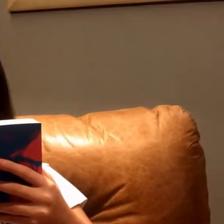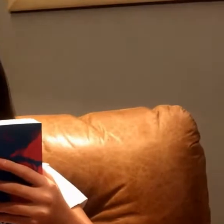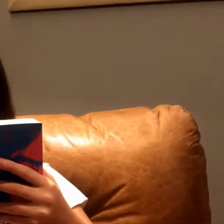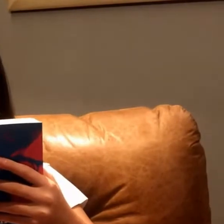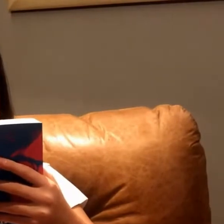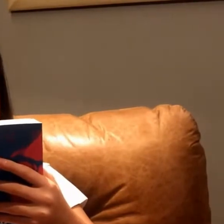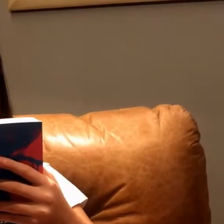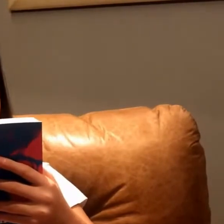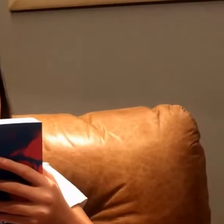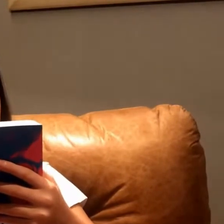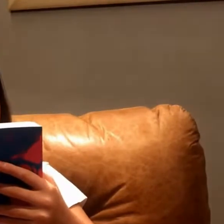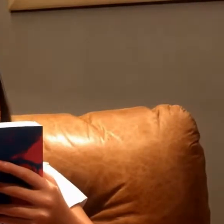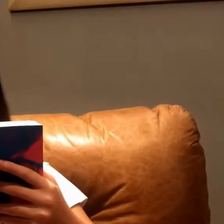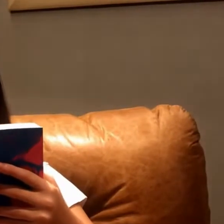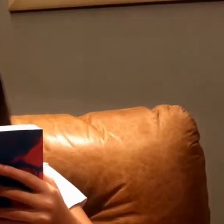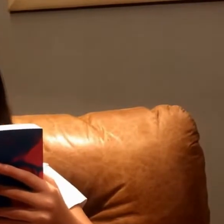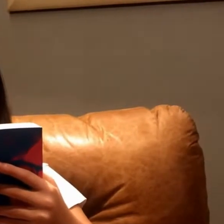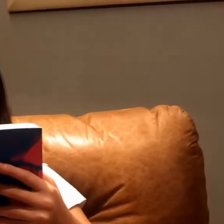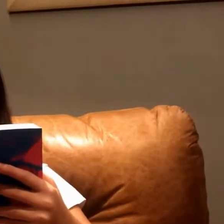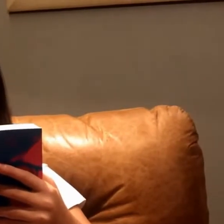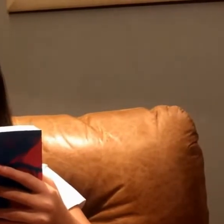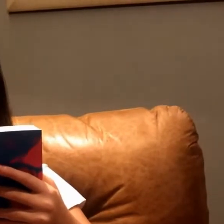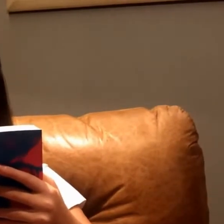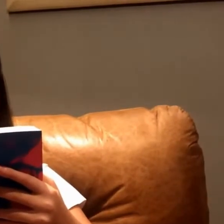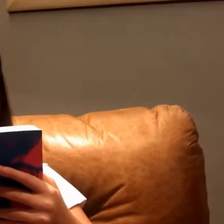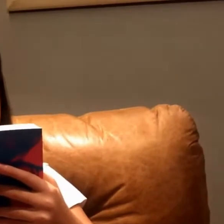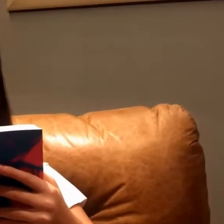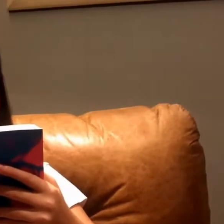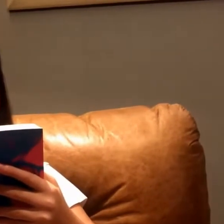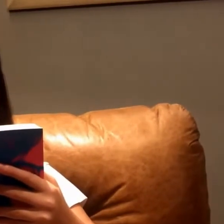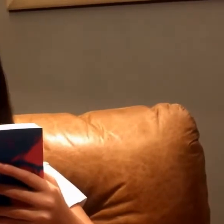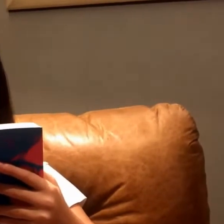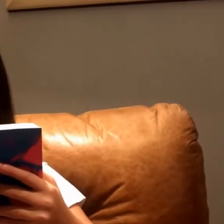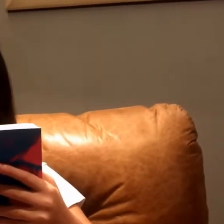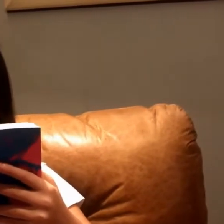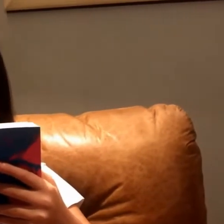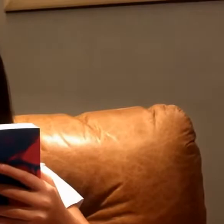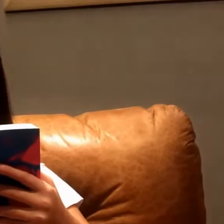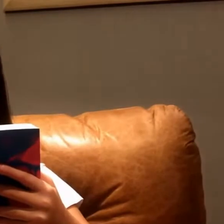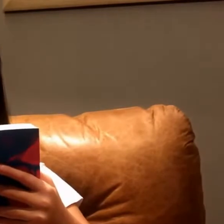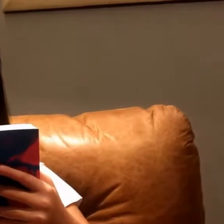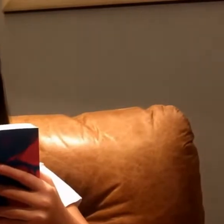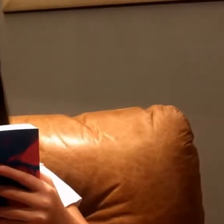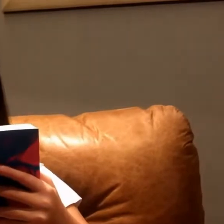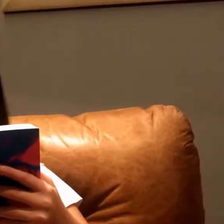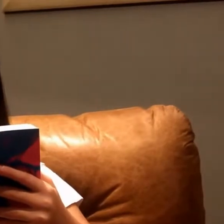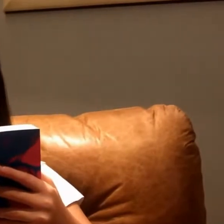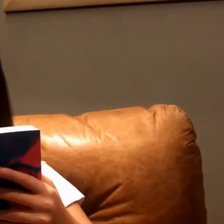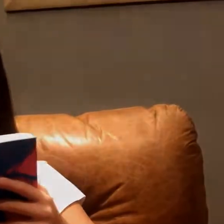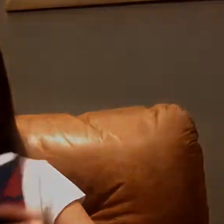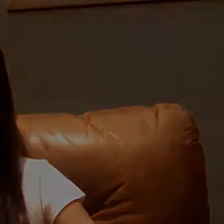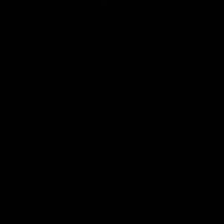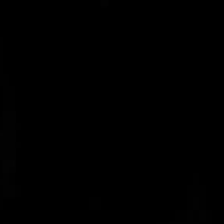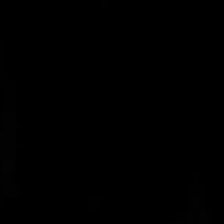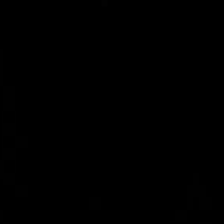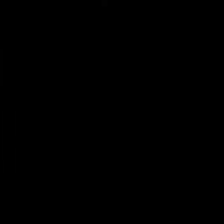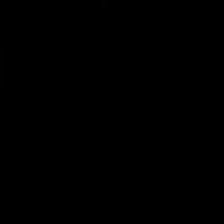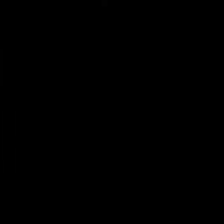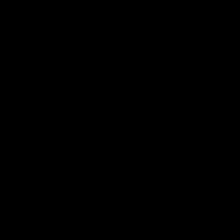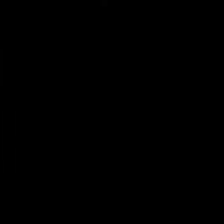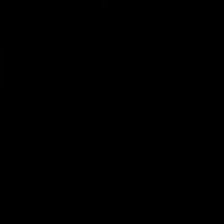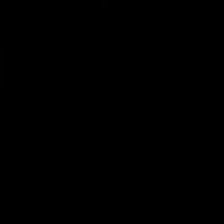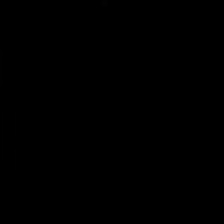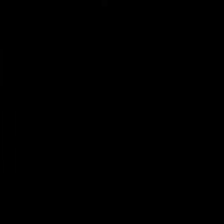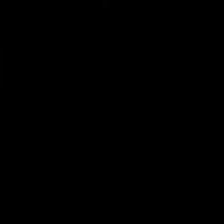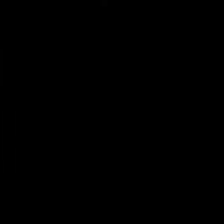cantar, danos causados por olhinhos suados e marés. Os olhinhos do poeta piscam como os